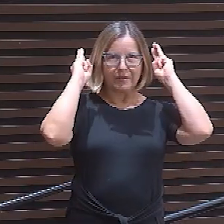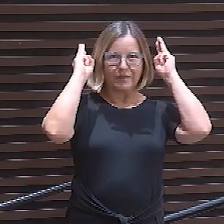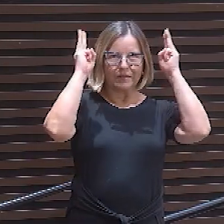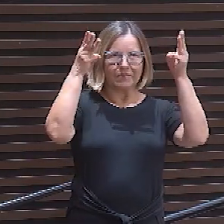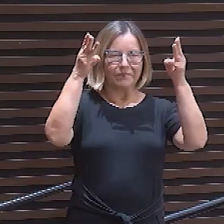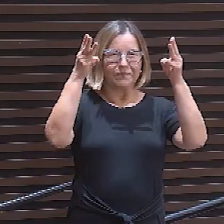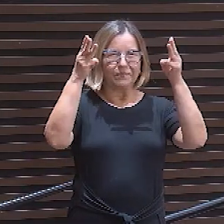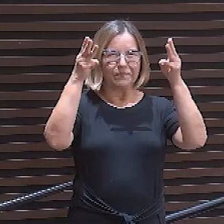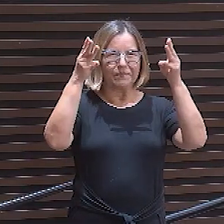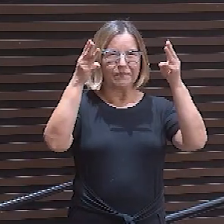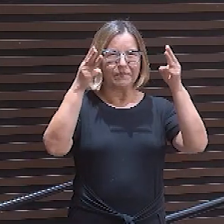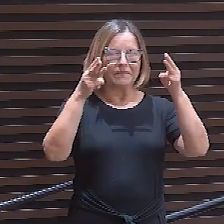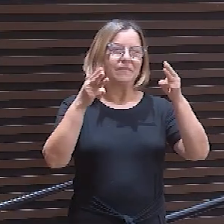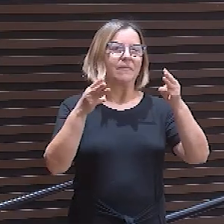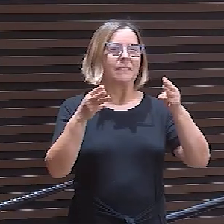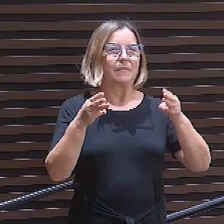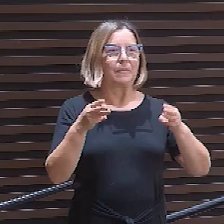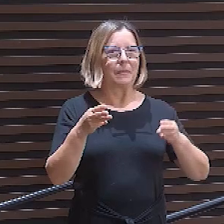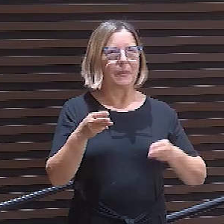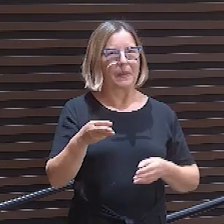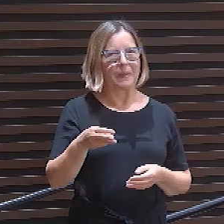de Cristo.